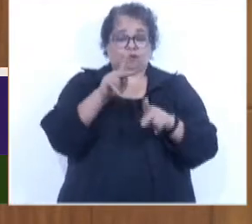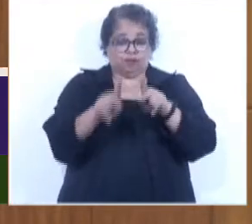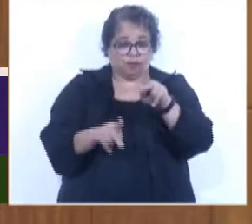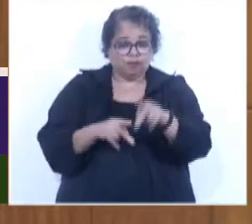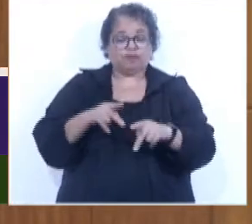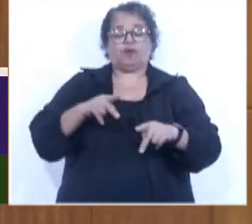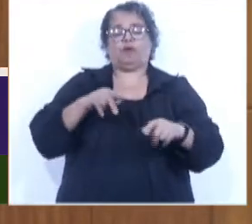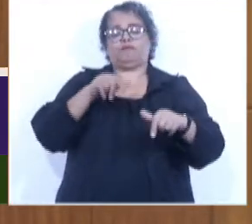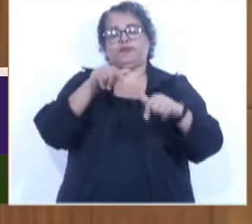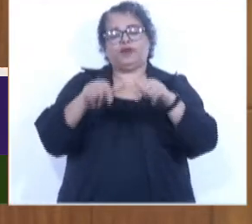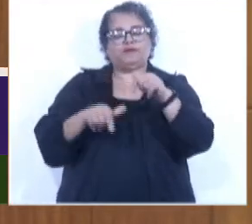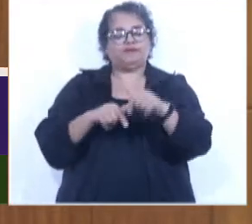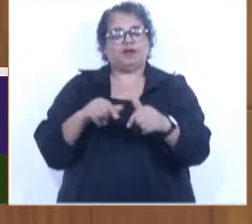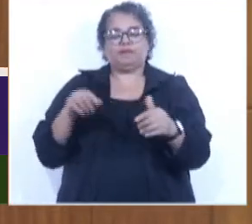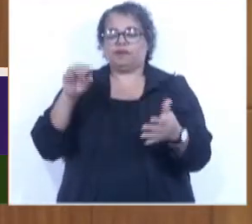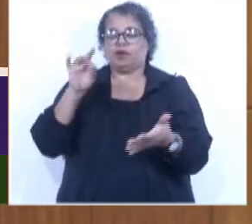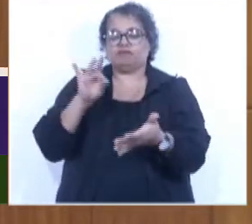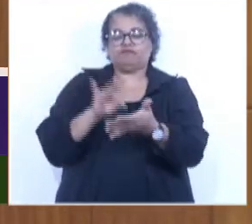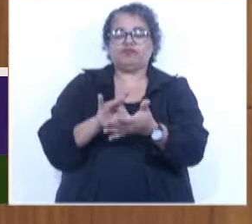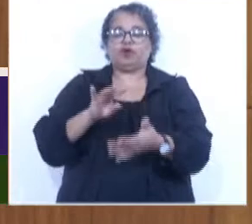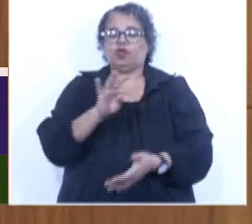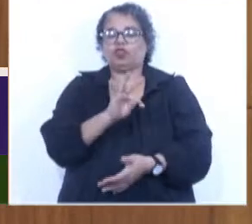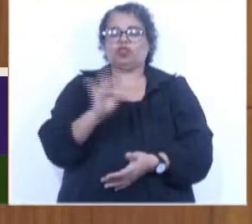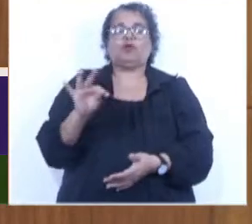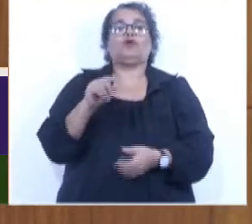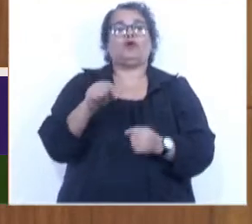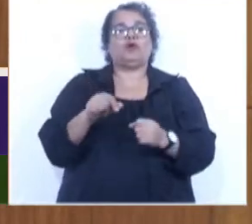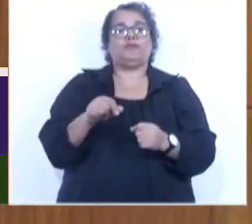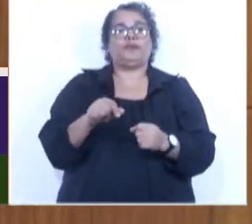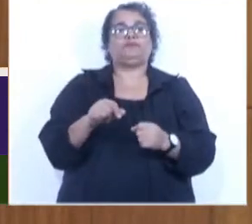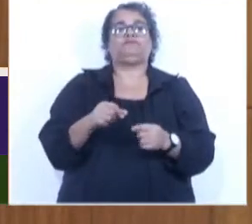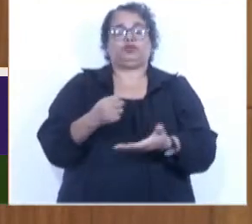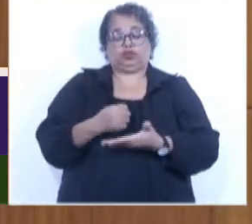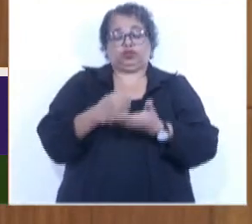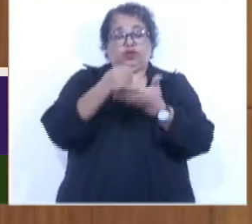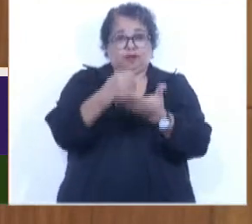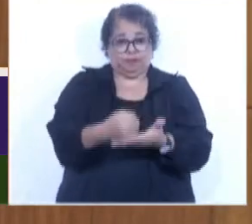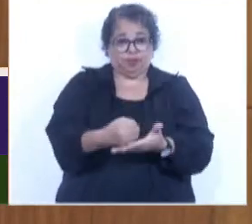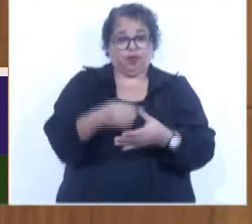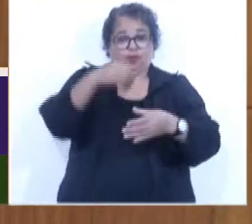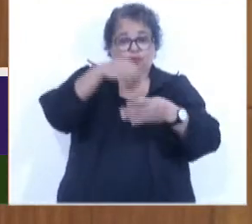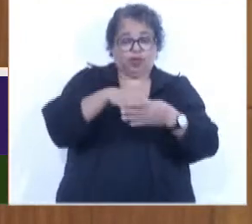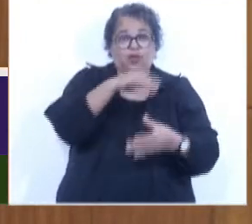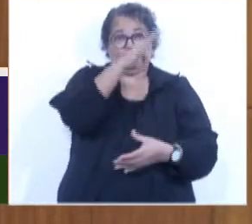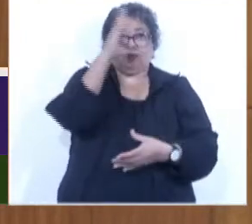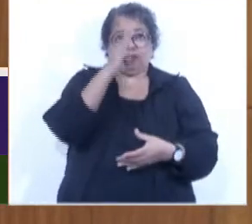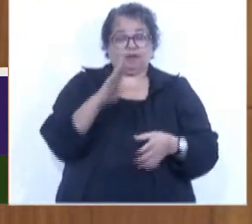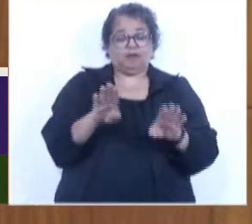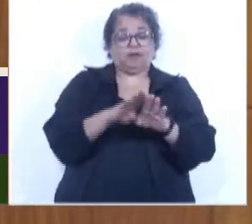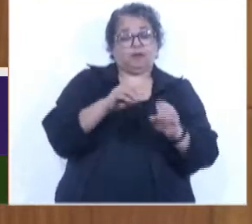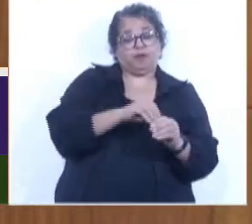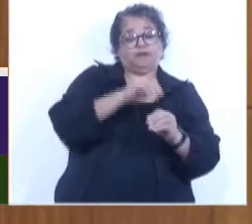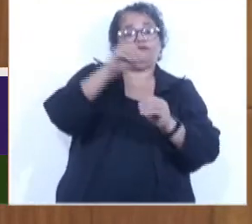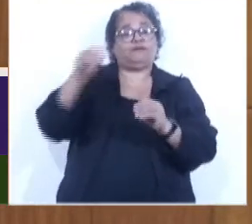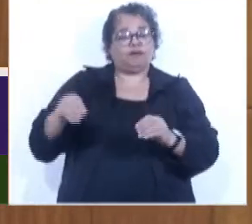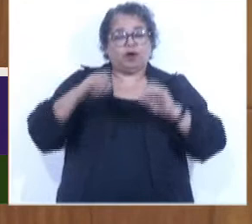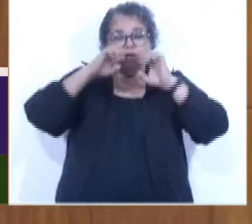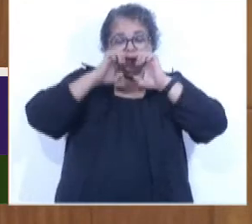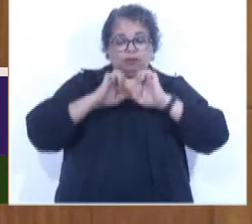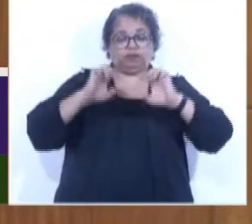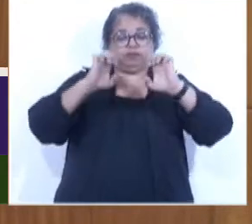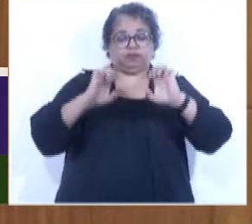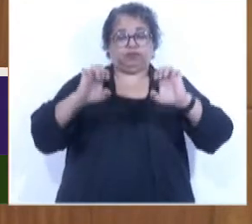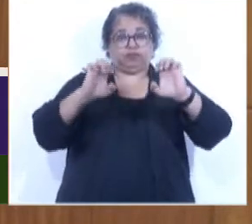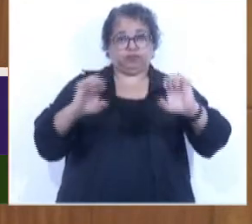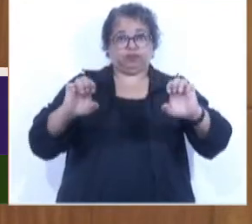trabalho feito de missões não só no Brasil mais fora dele levando verdadeiramente o evangelho trazendo